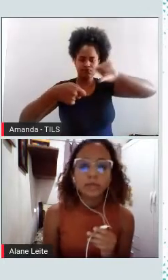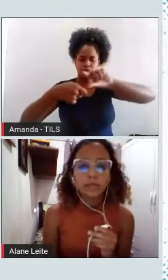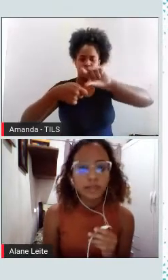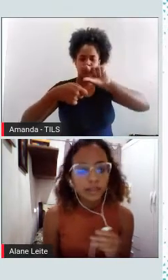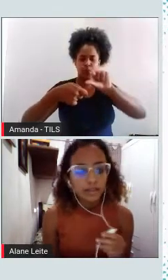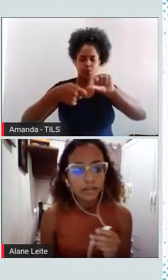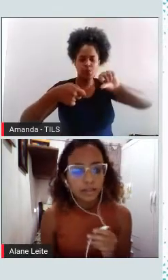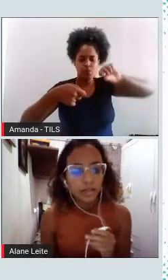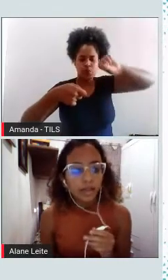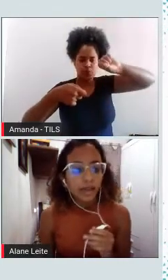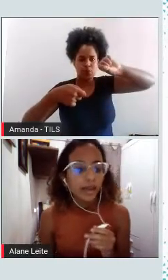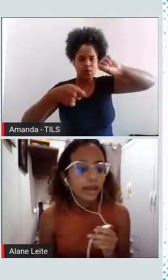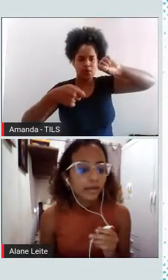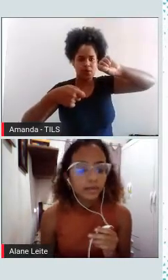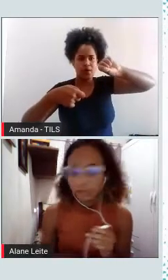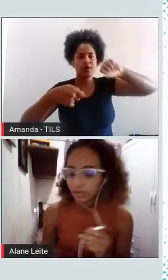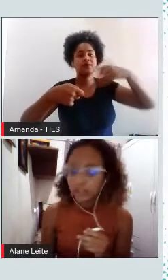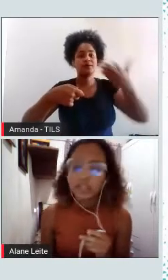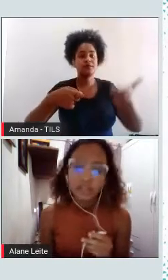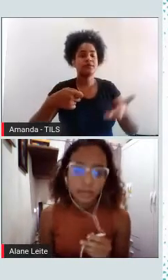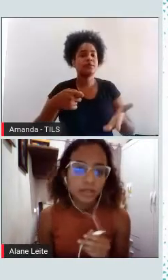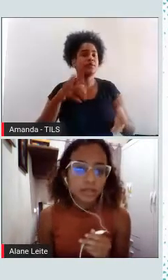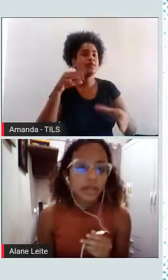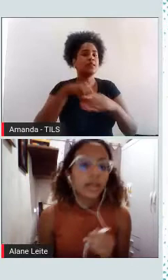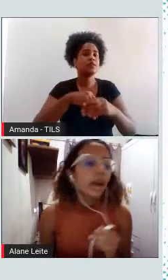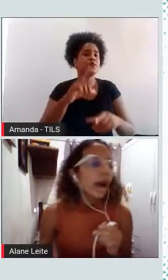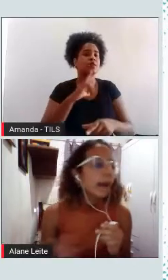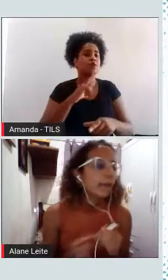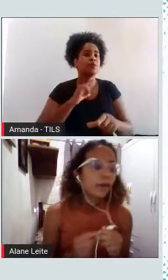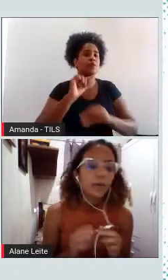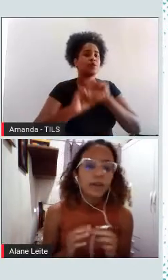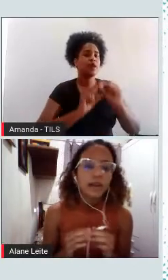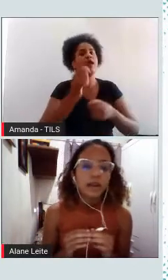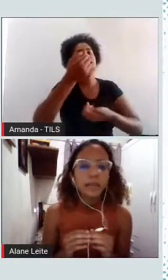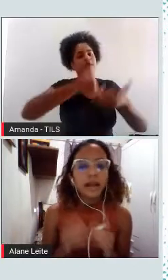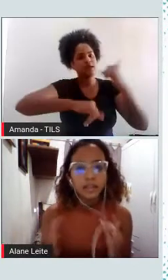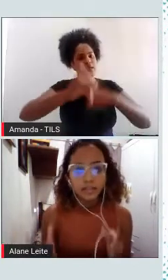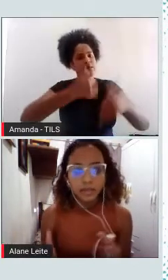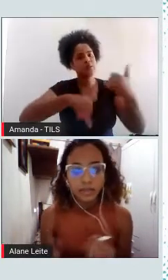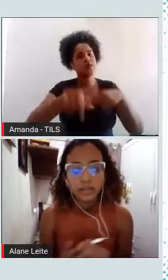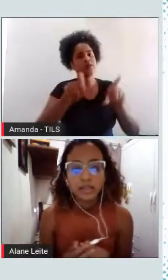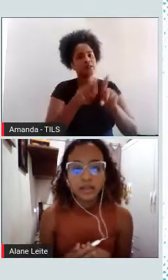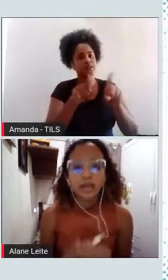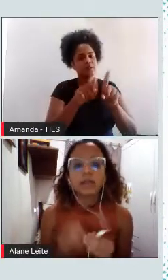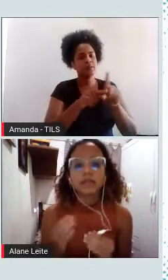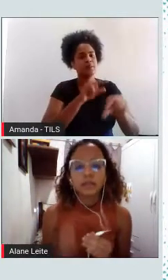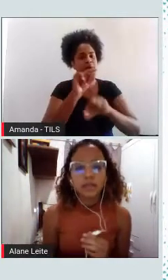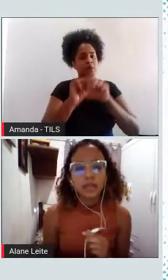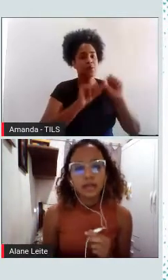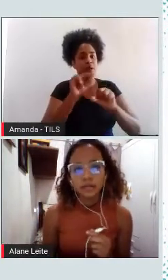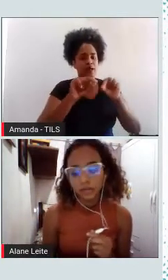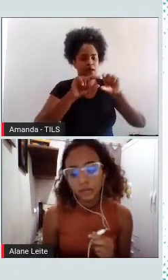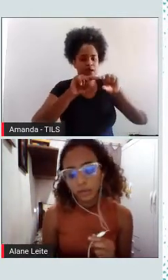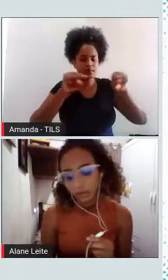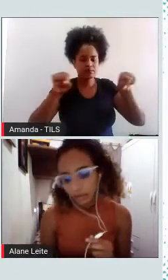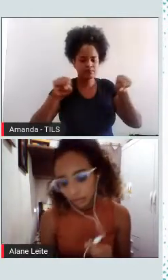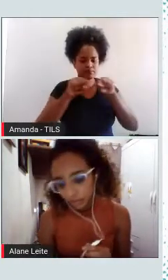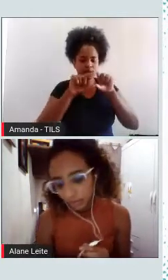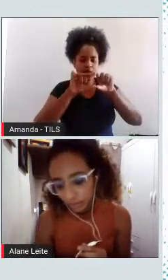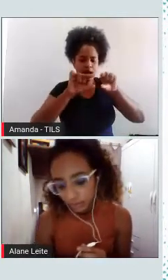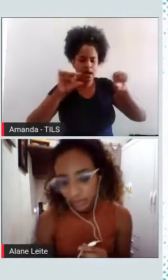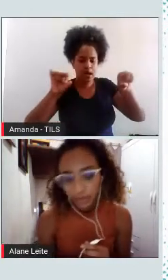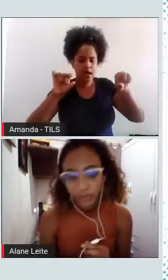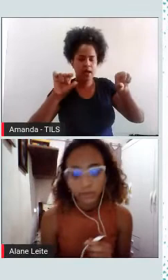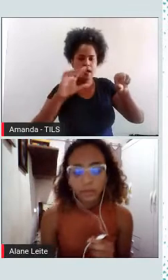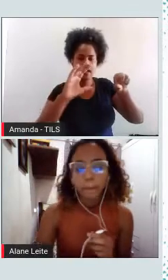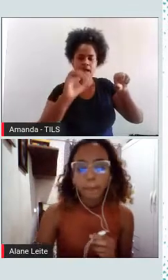constituído por vários constituintes químicos também. A própria embalagem do creme dental também é constituído por vários